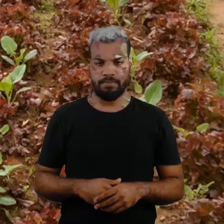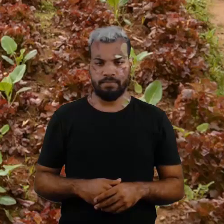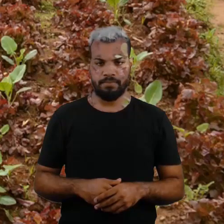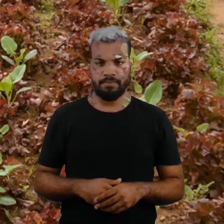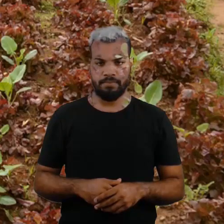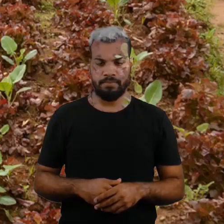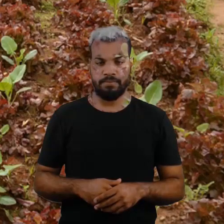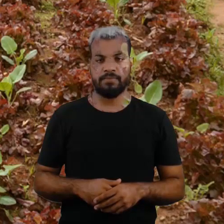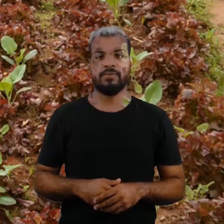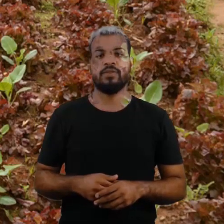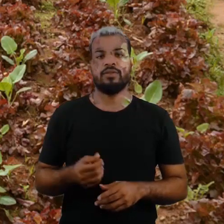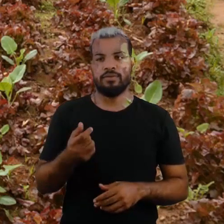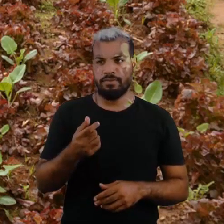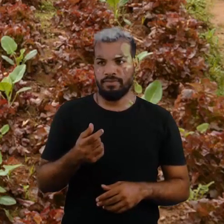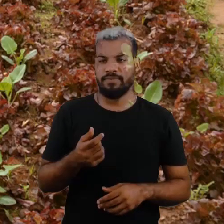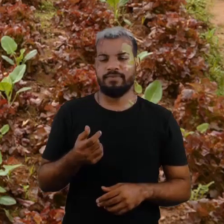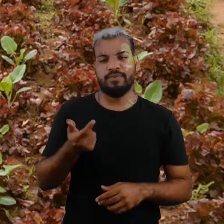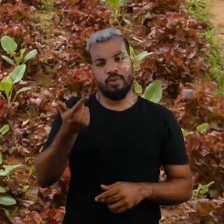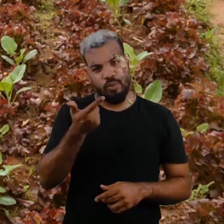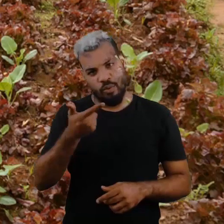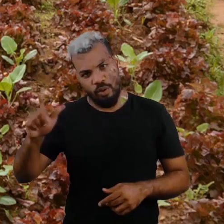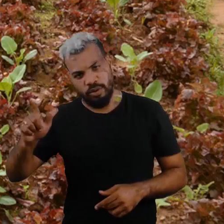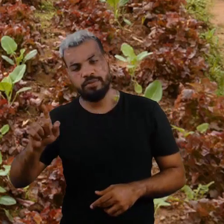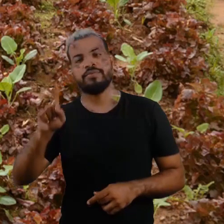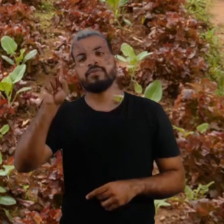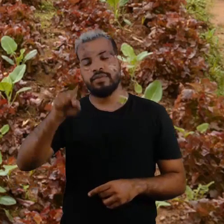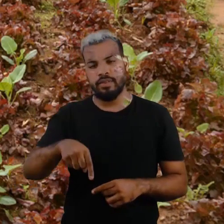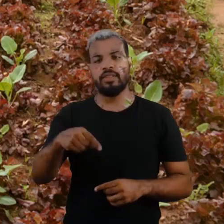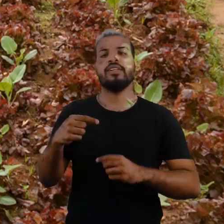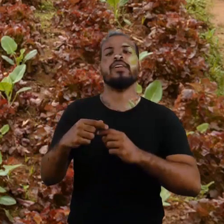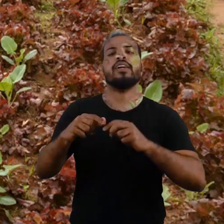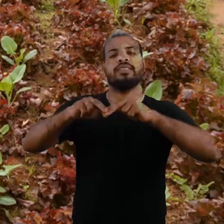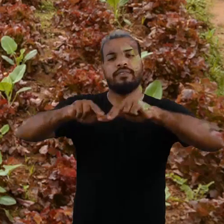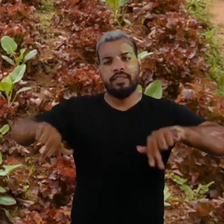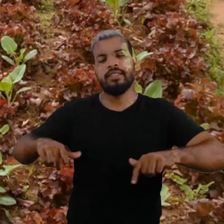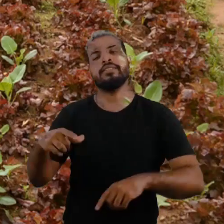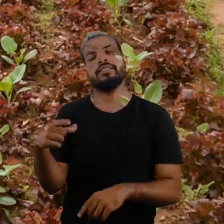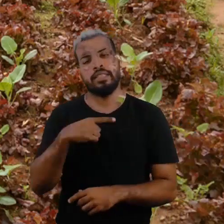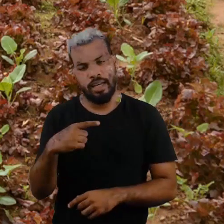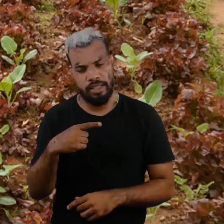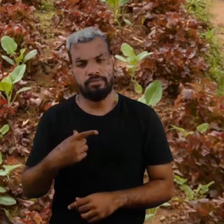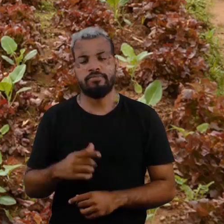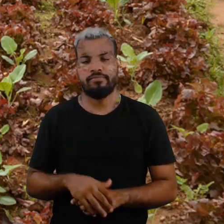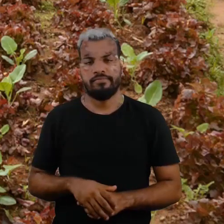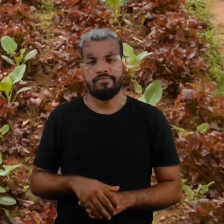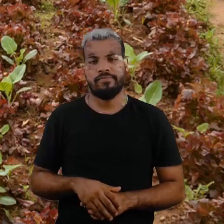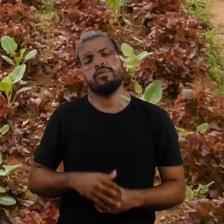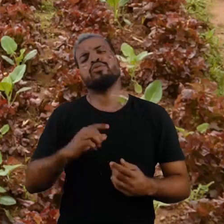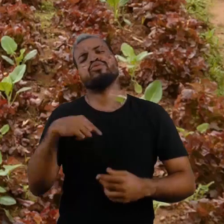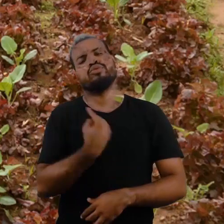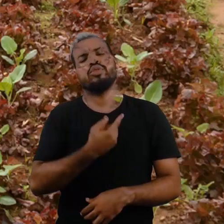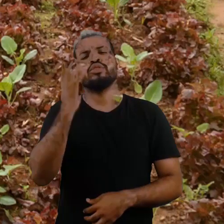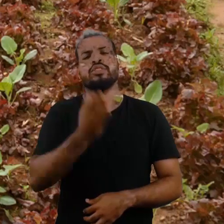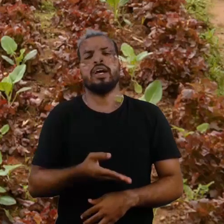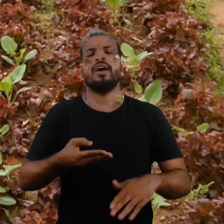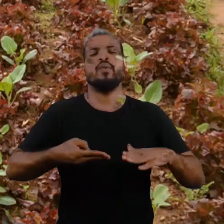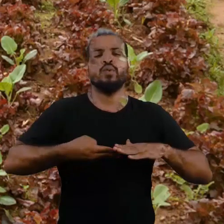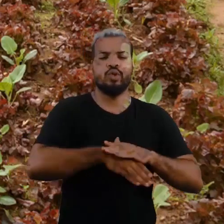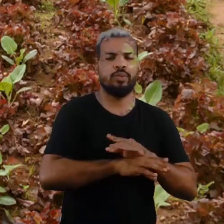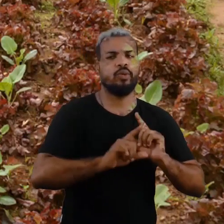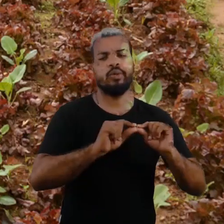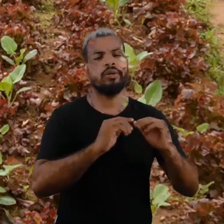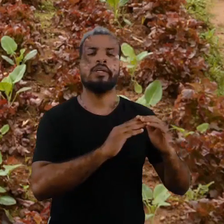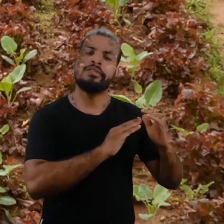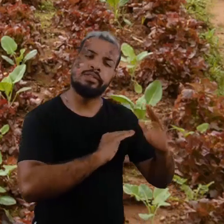O outro princípio é a resiliência por meio da diversidade. Muitas vezes a gente está